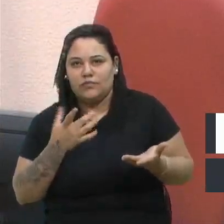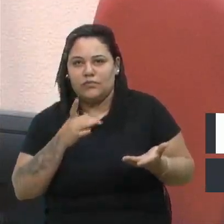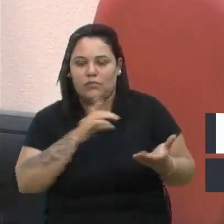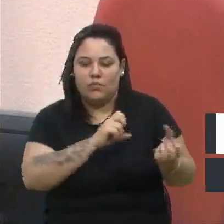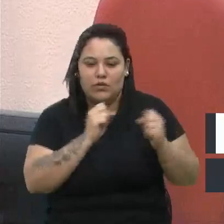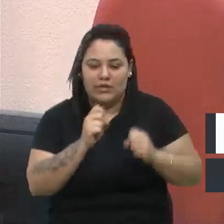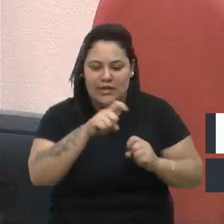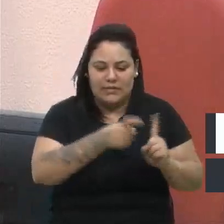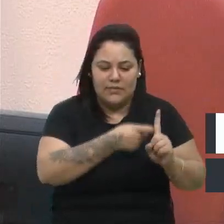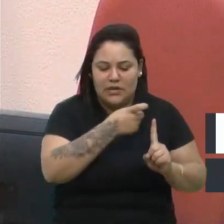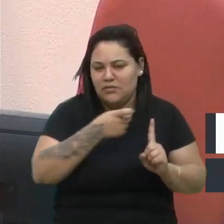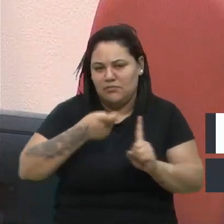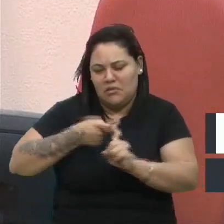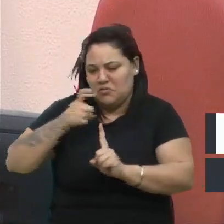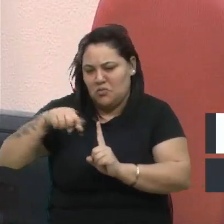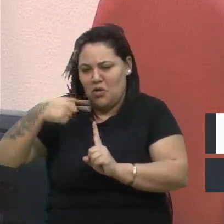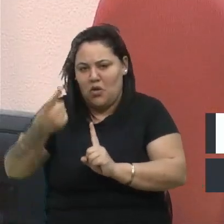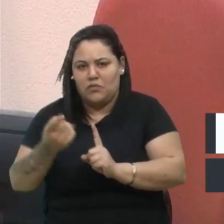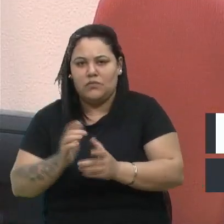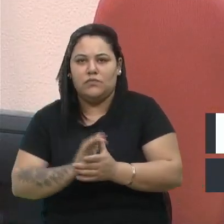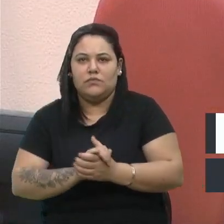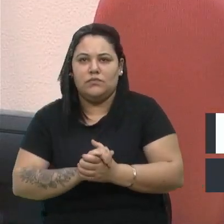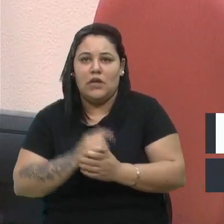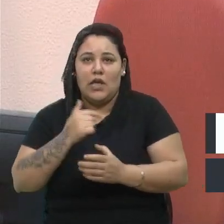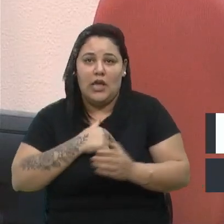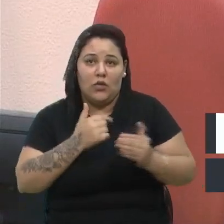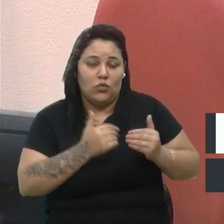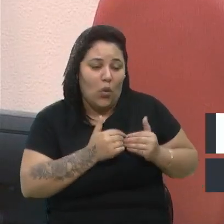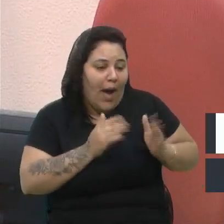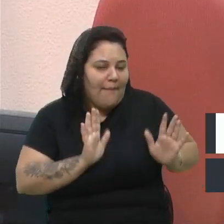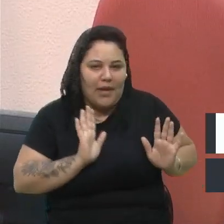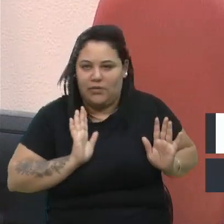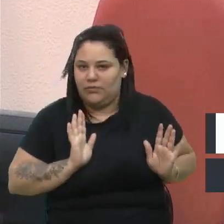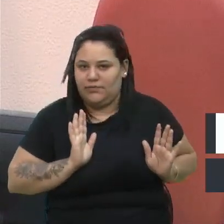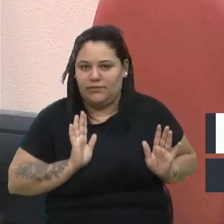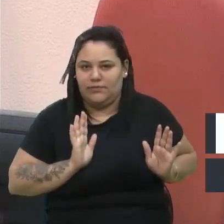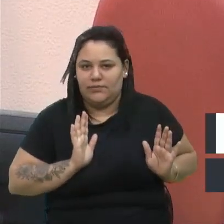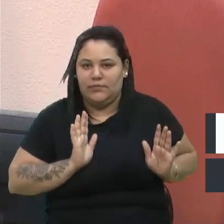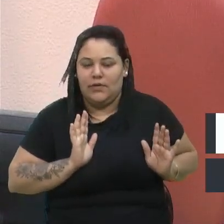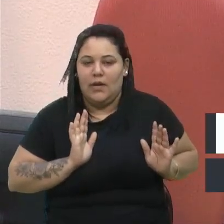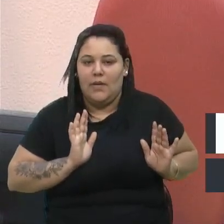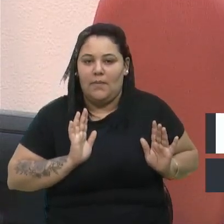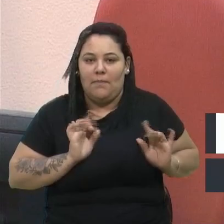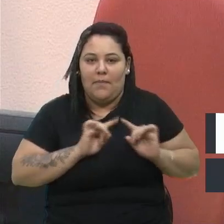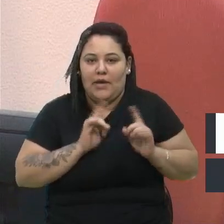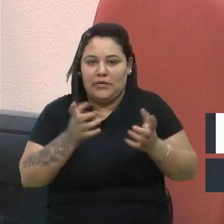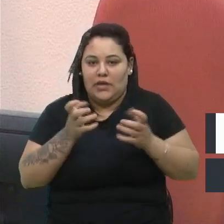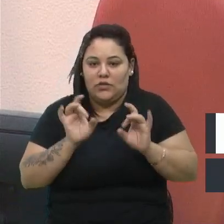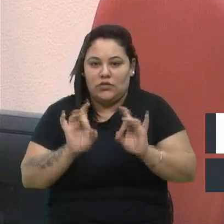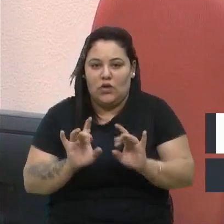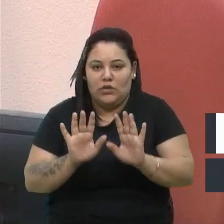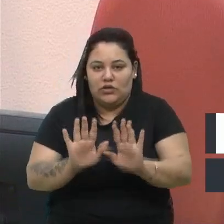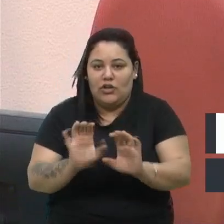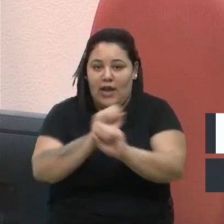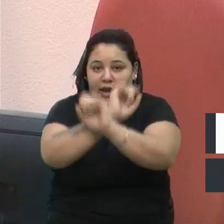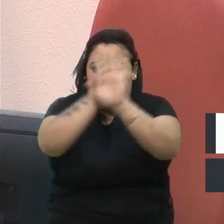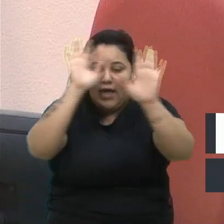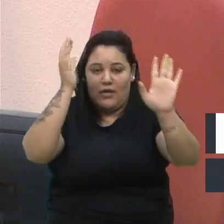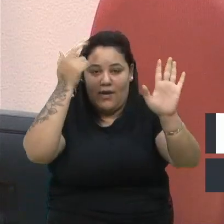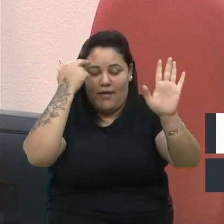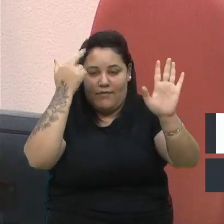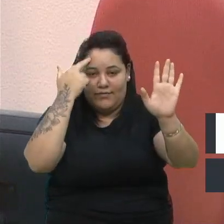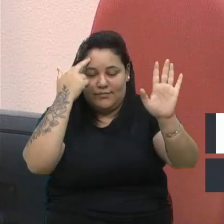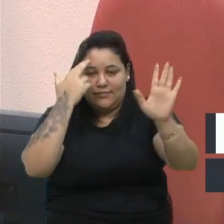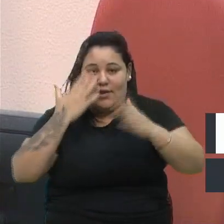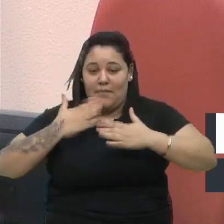esse mês que vem, enfim. Eu estou à disposição. Mas quero só deixar claro isso, vereador Rafael. Da minha parte, o